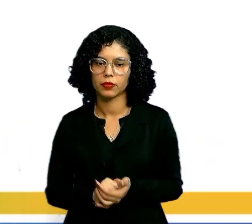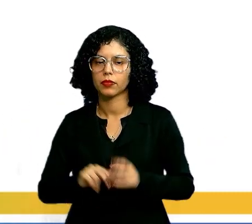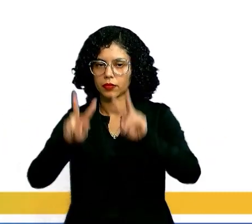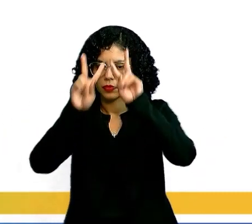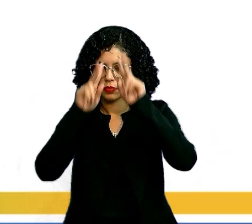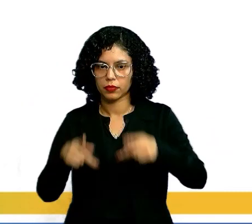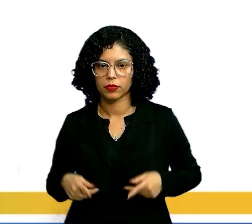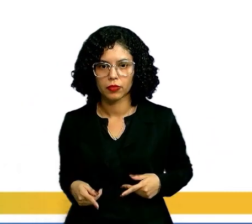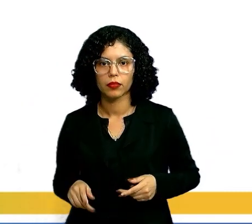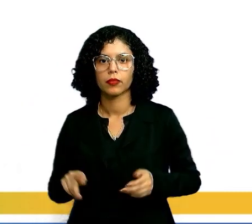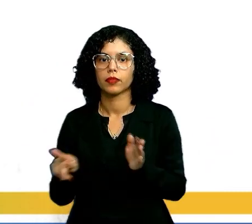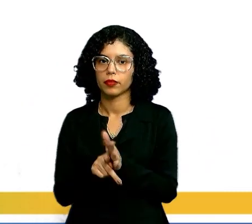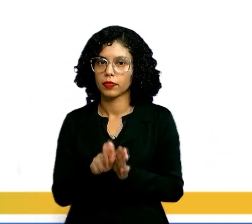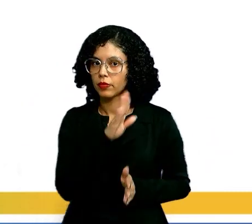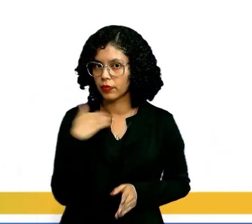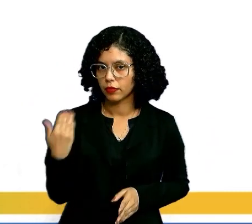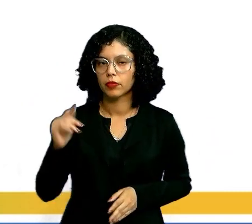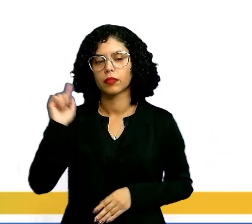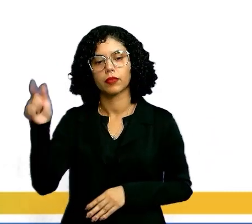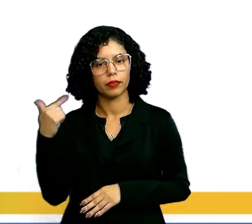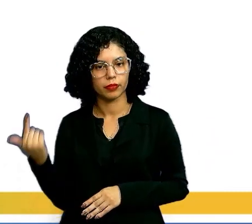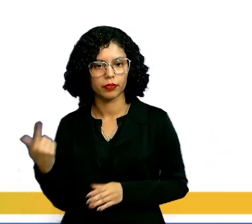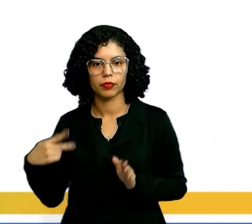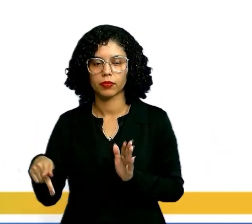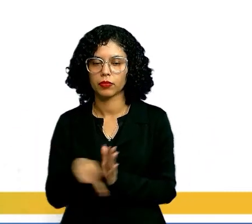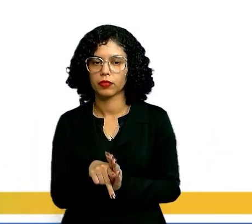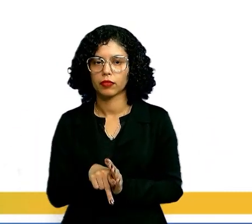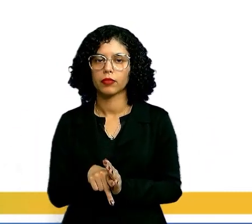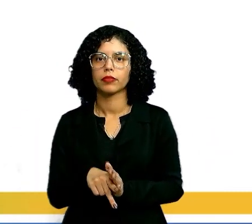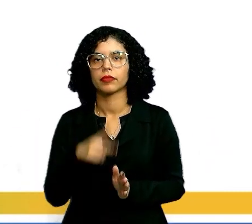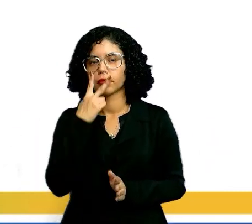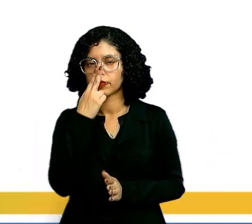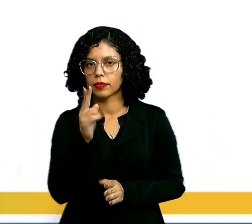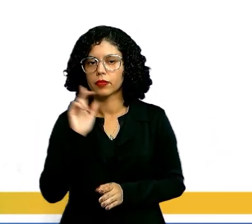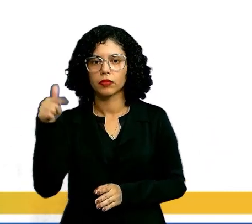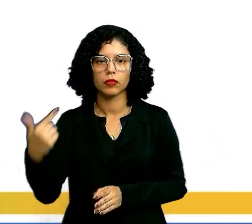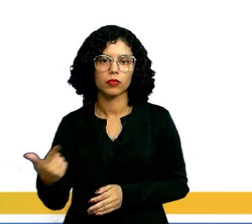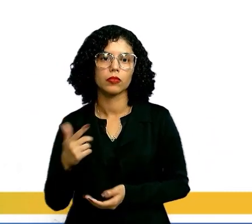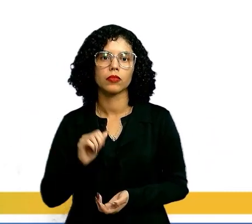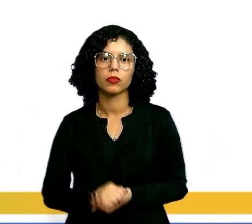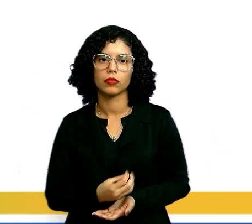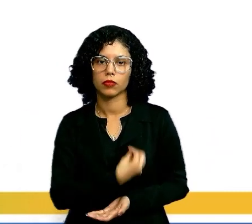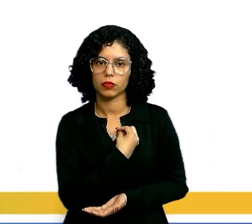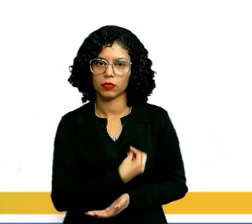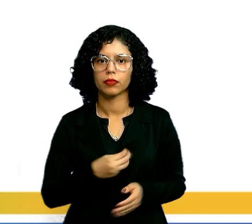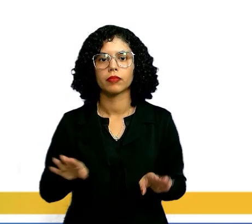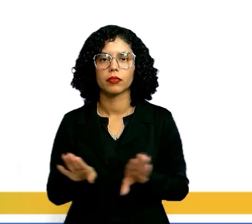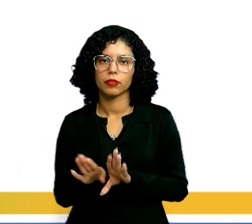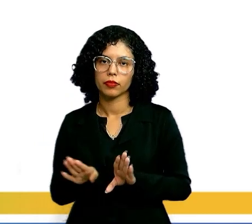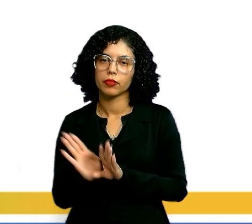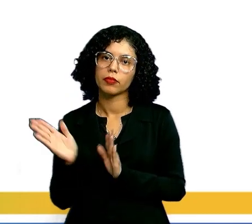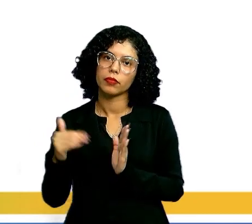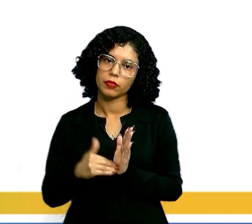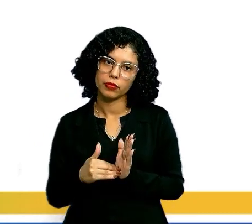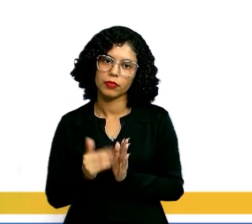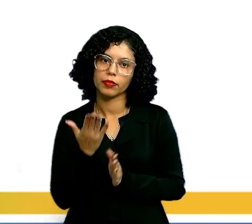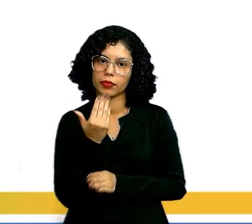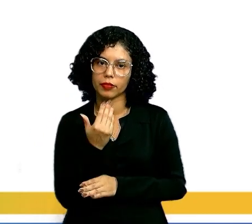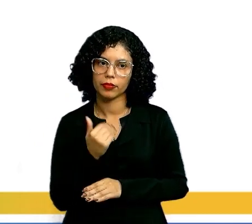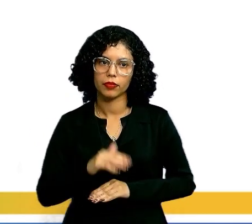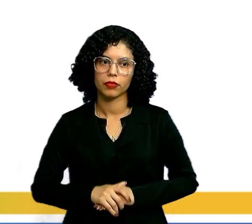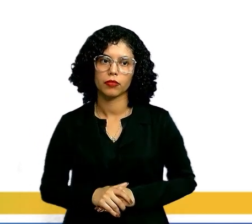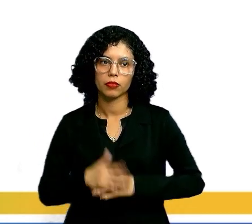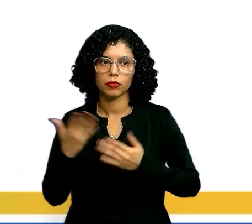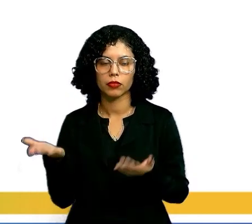ser humano acaba inclusive matando o seu próprio semelhante matando outras formas de vida também até para se alimentar